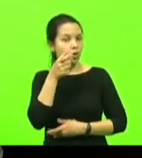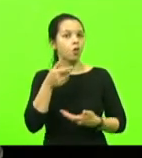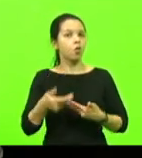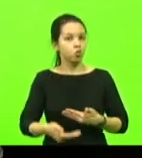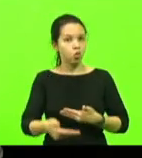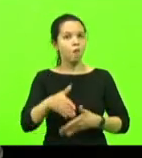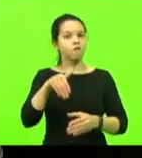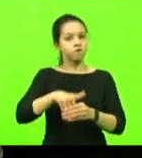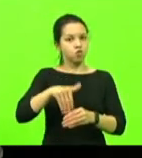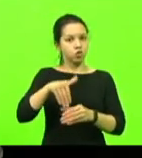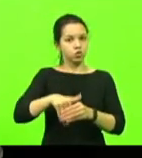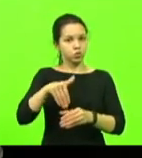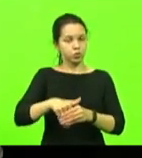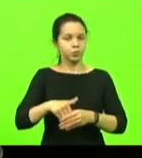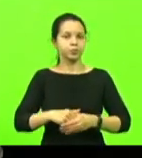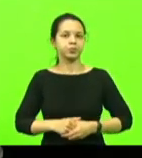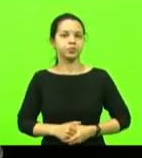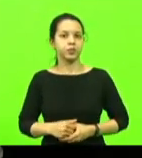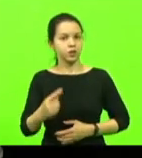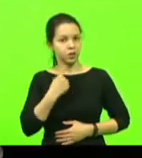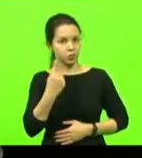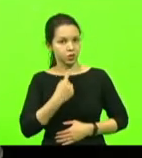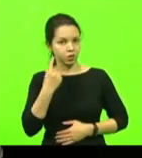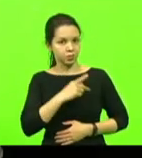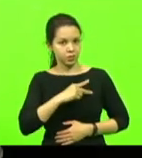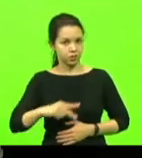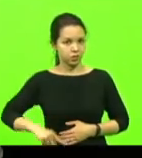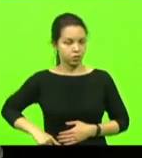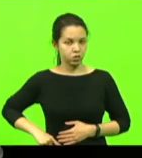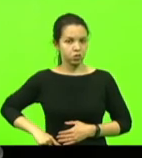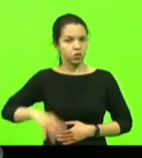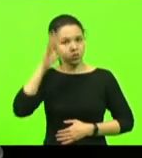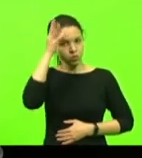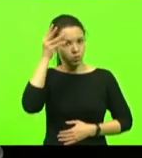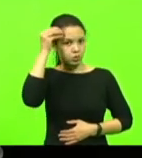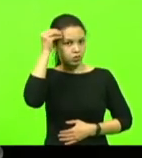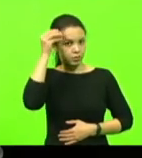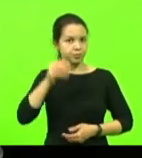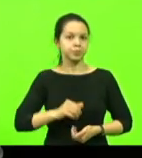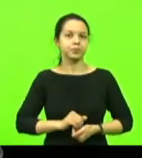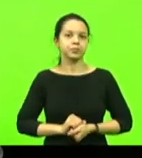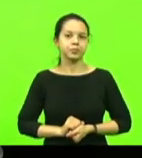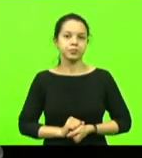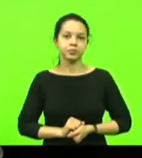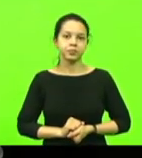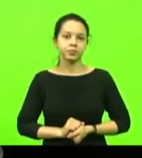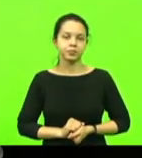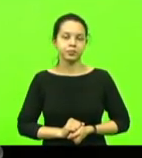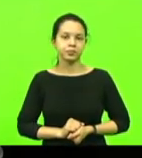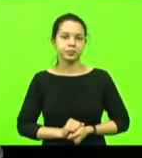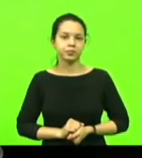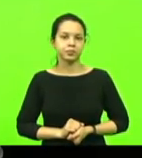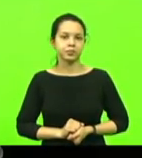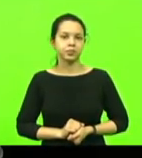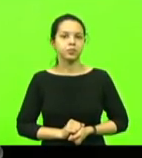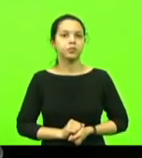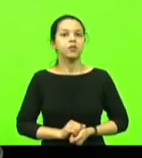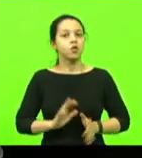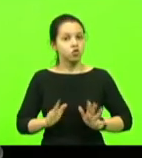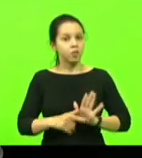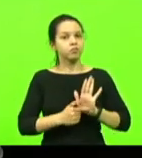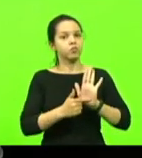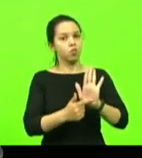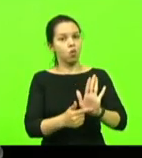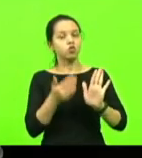voto. Deputada presidente Luciane Carminati. Ante o exposto, solicito